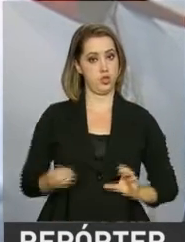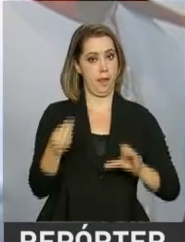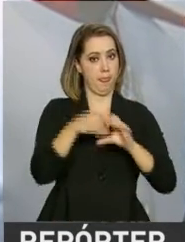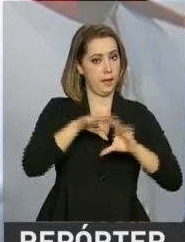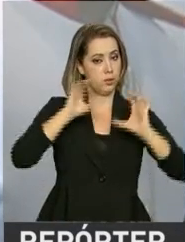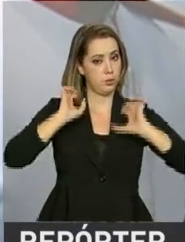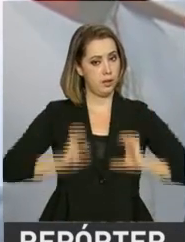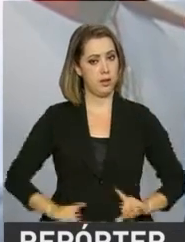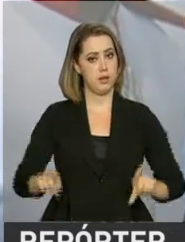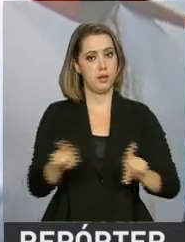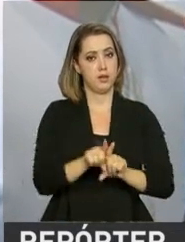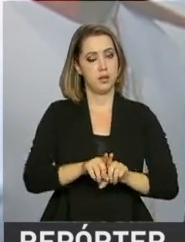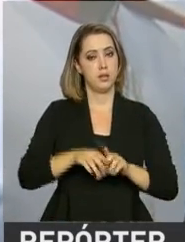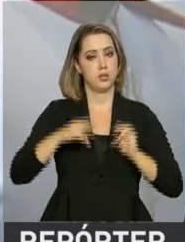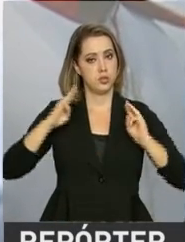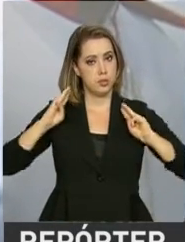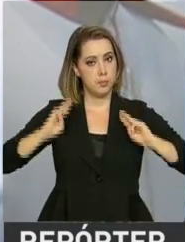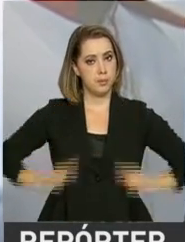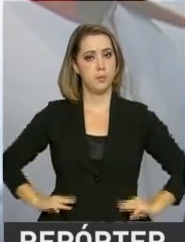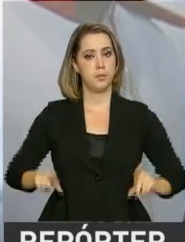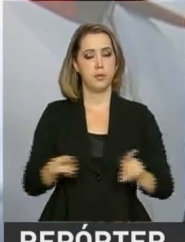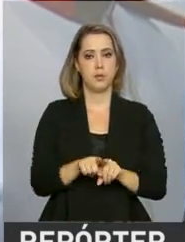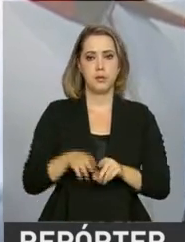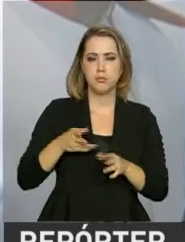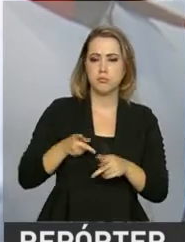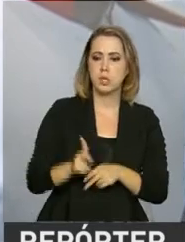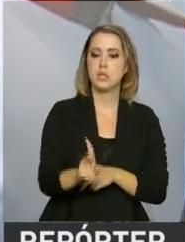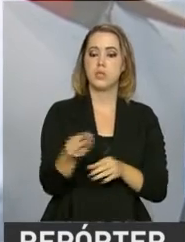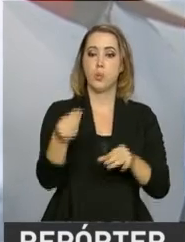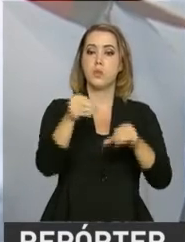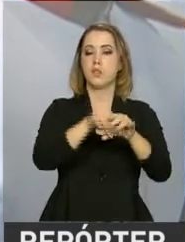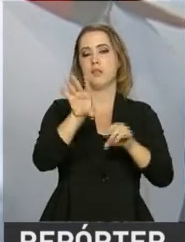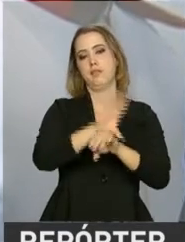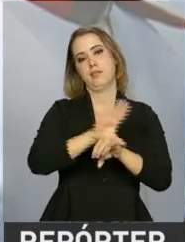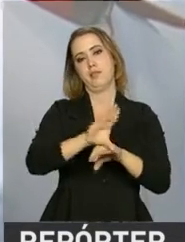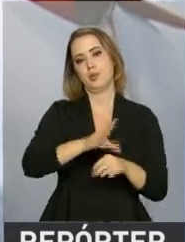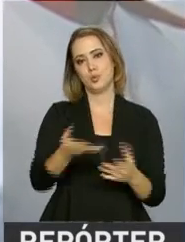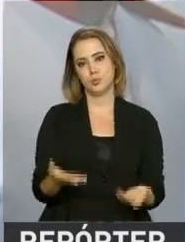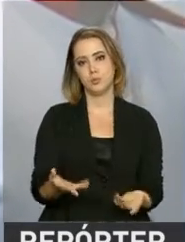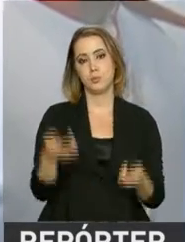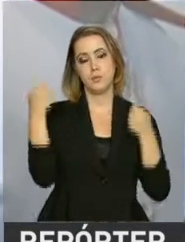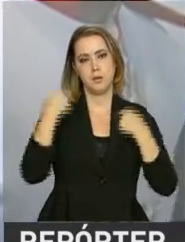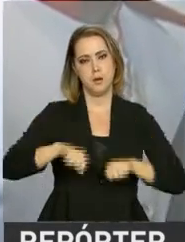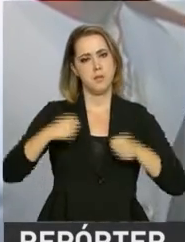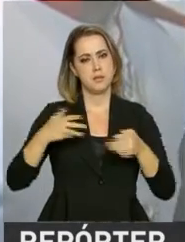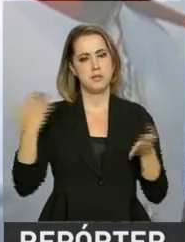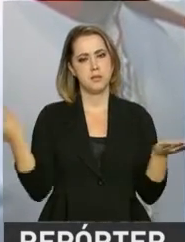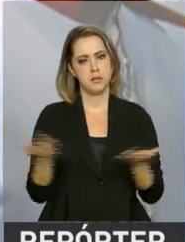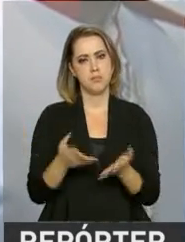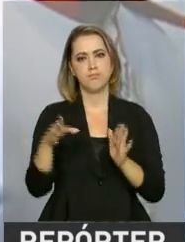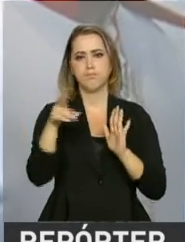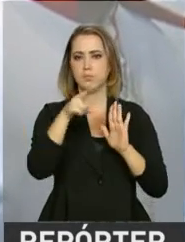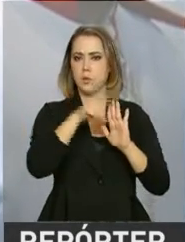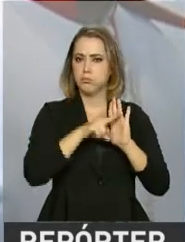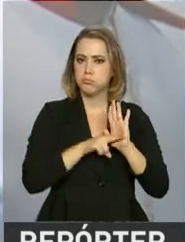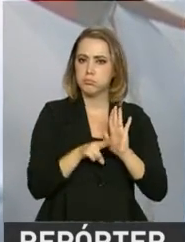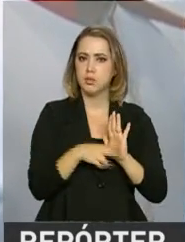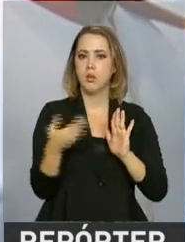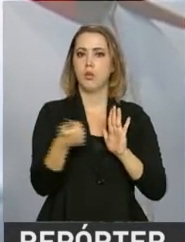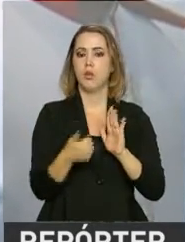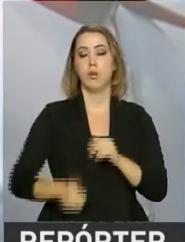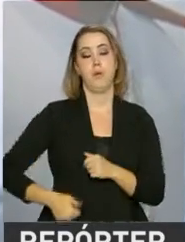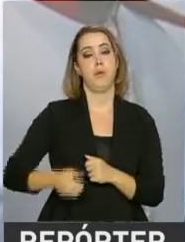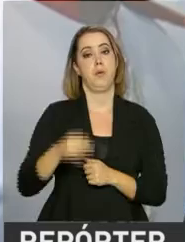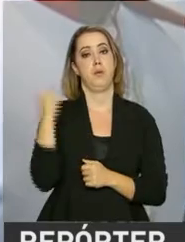morais constitucionalmente valorizados e protegidos. Revela-se inegável nesse plano a importância fundamental do